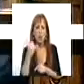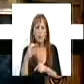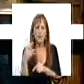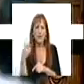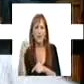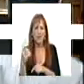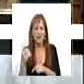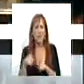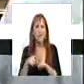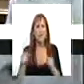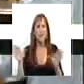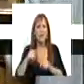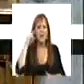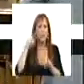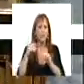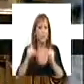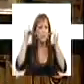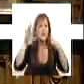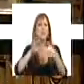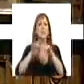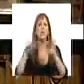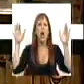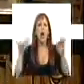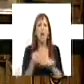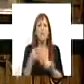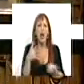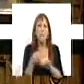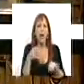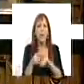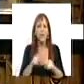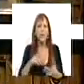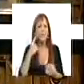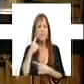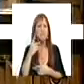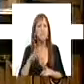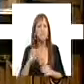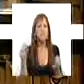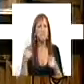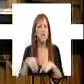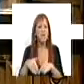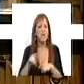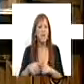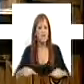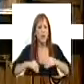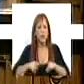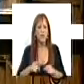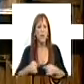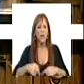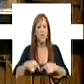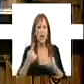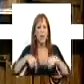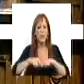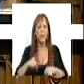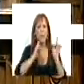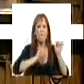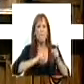2030 e ter mais ambição no que diz respeito à redução das emissões, o que deverá, aliás, ser já assumido no próximo